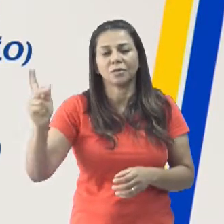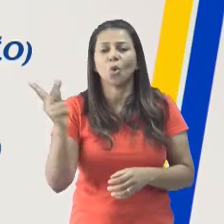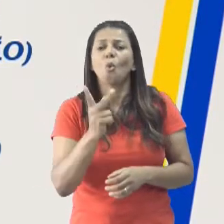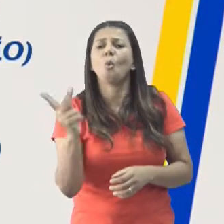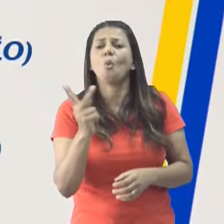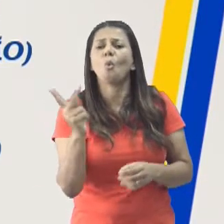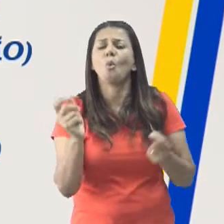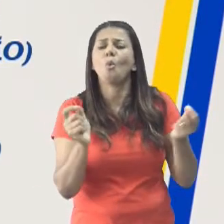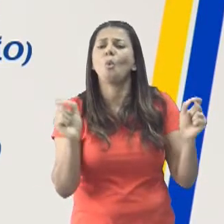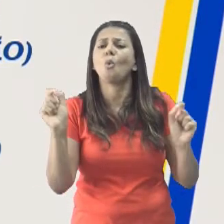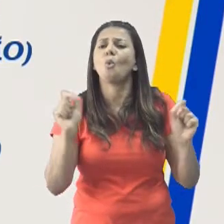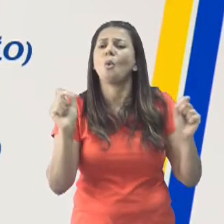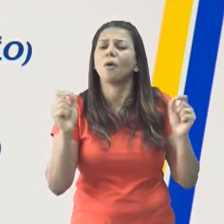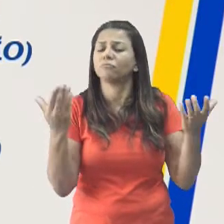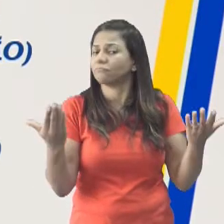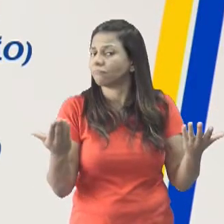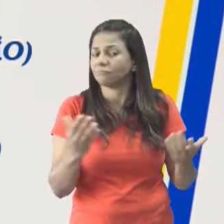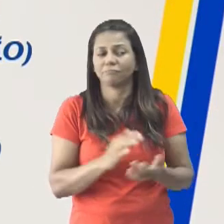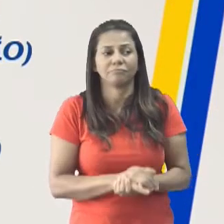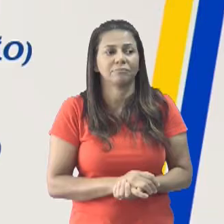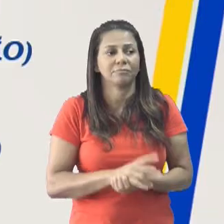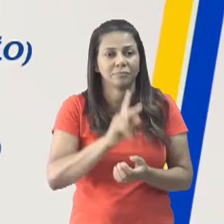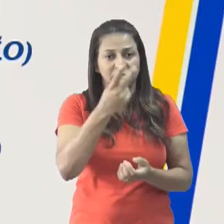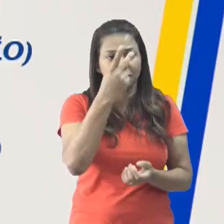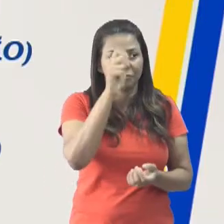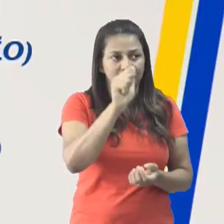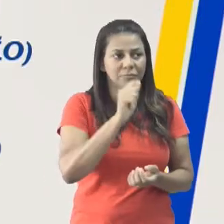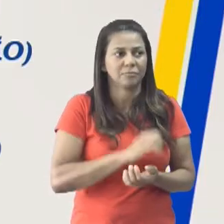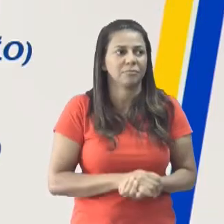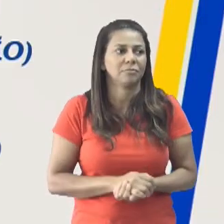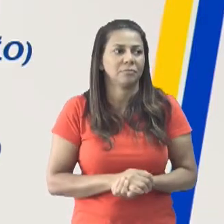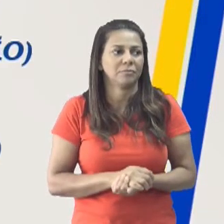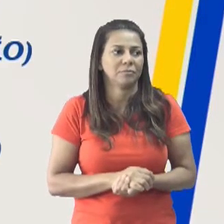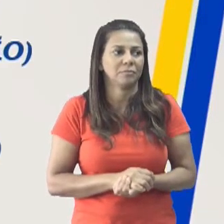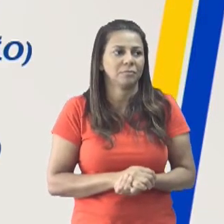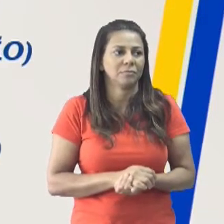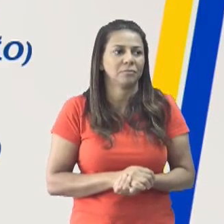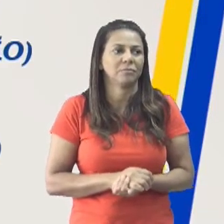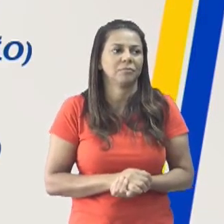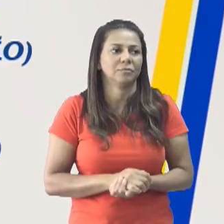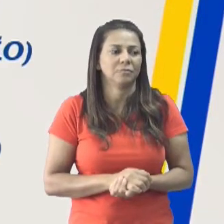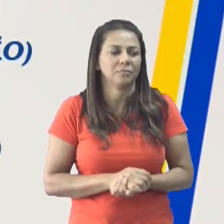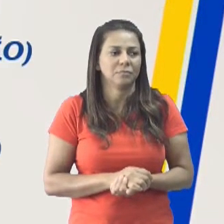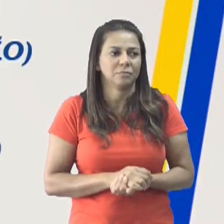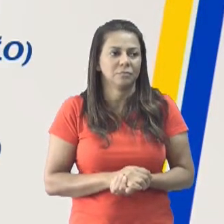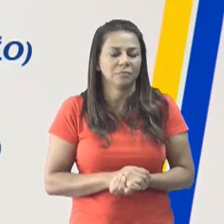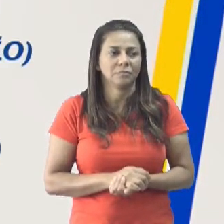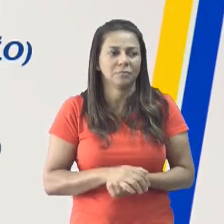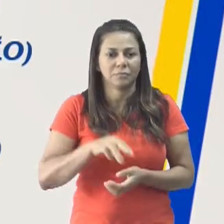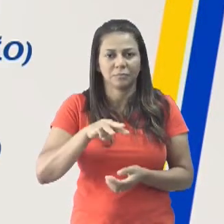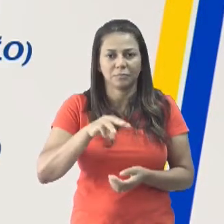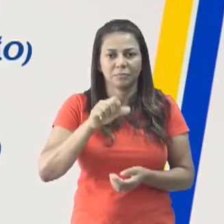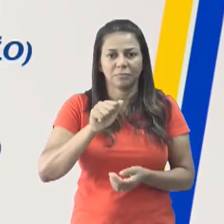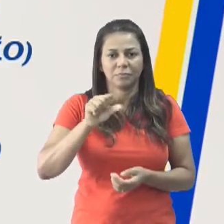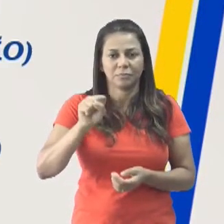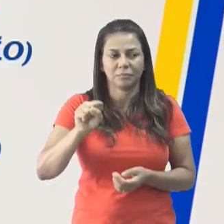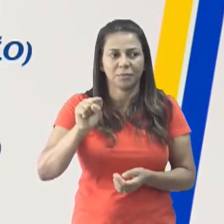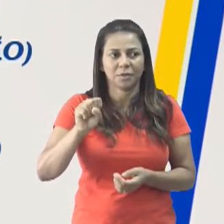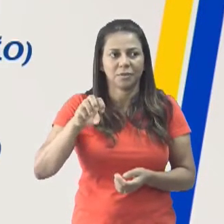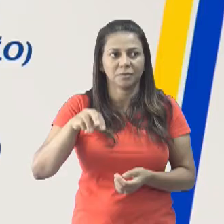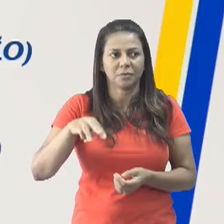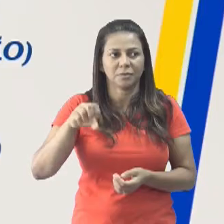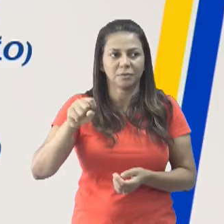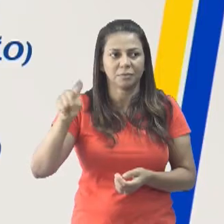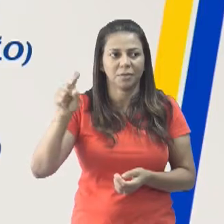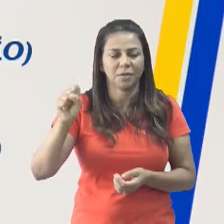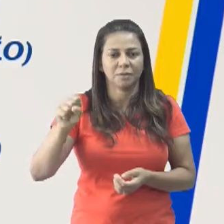a dizer. A com H. Quero ir, mas tudo me impede. Ora, se eu quero ir,